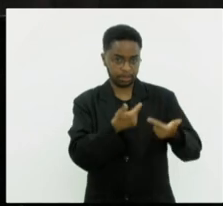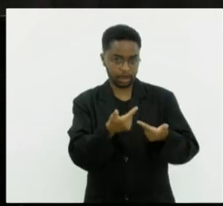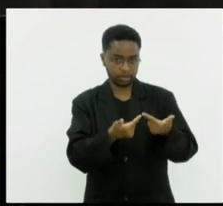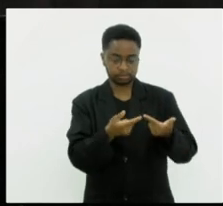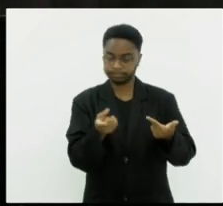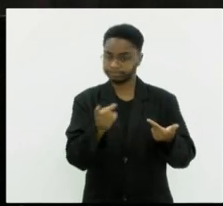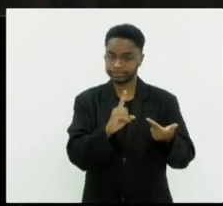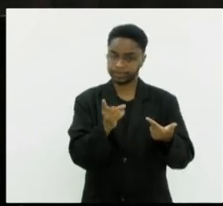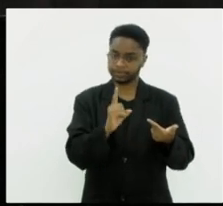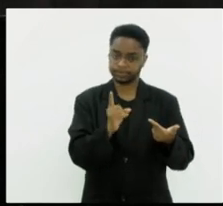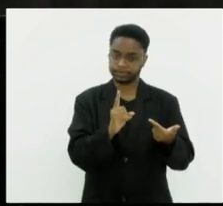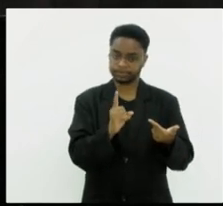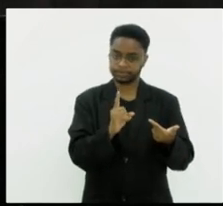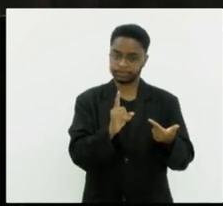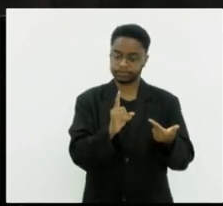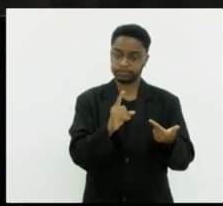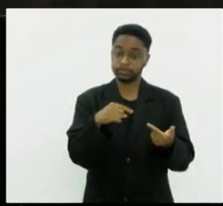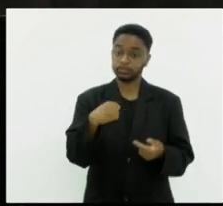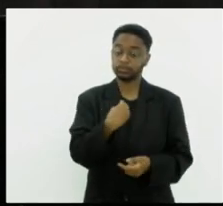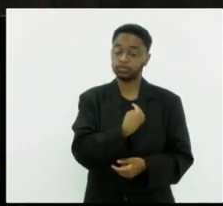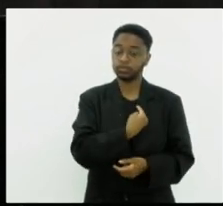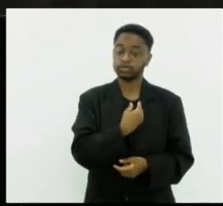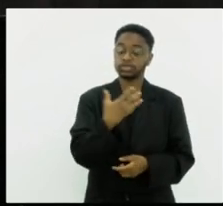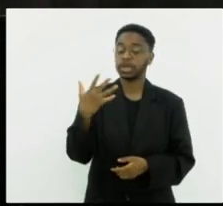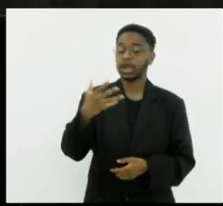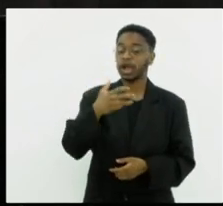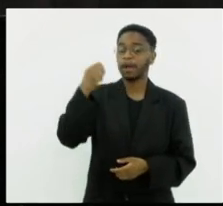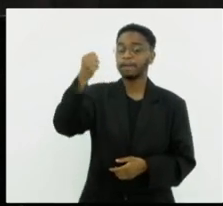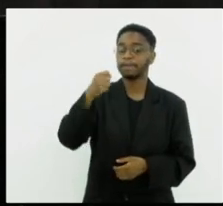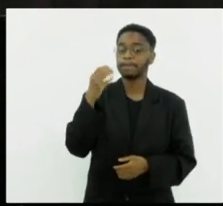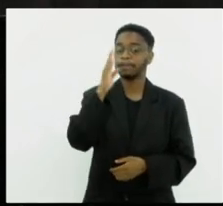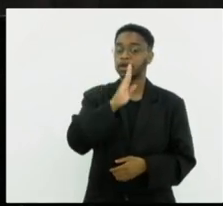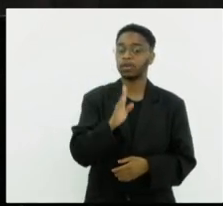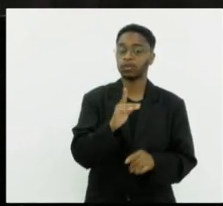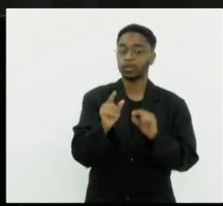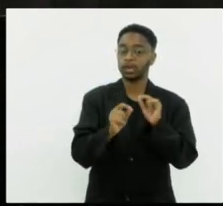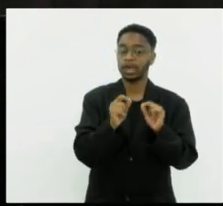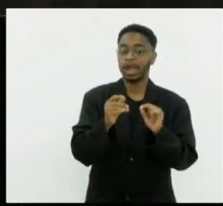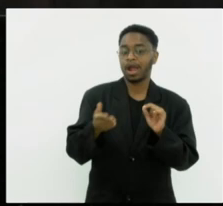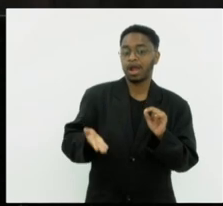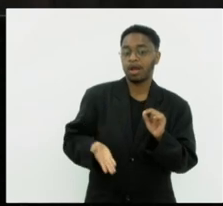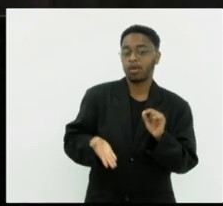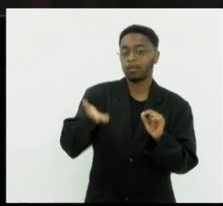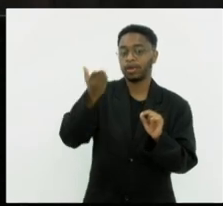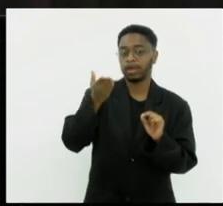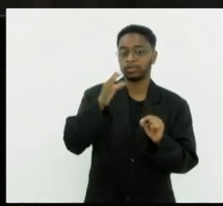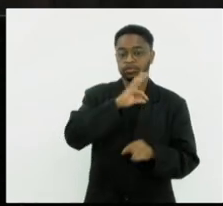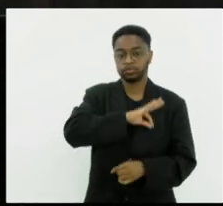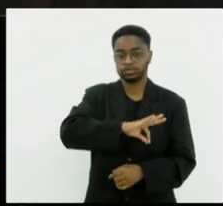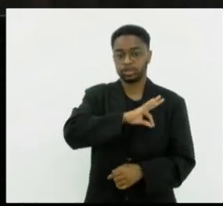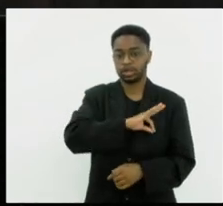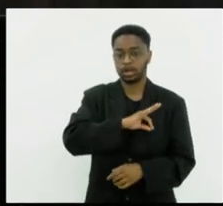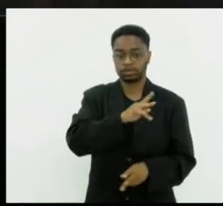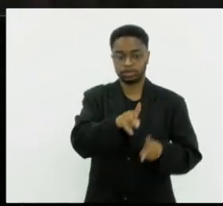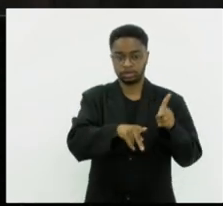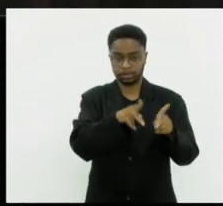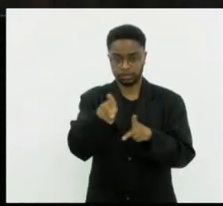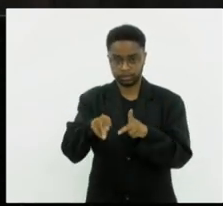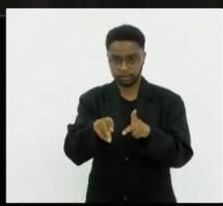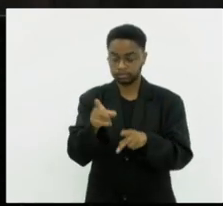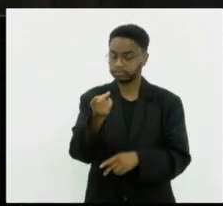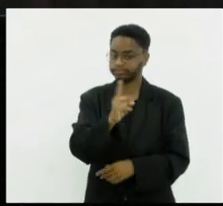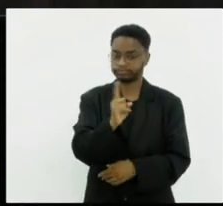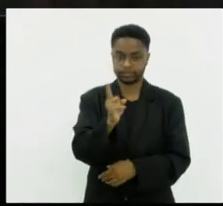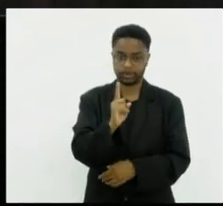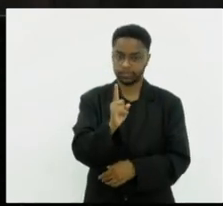Não! Nós somos o campeão brasileiro de aumento de renda da população?